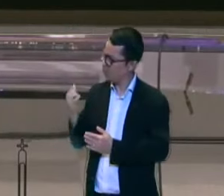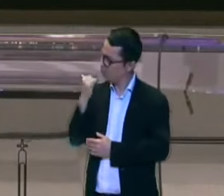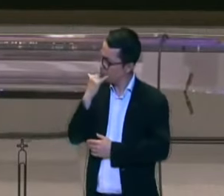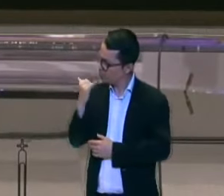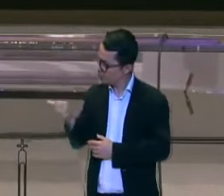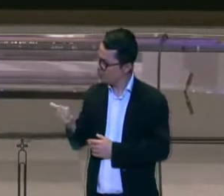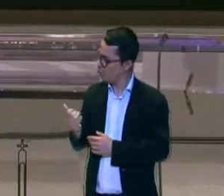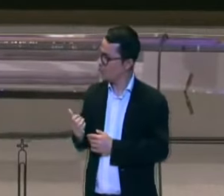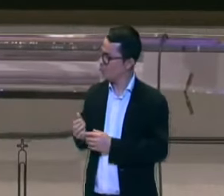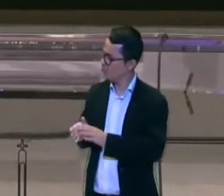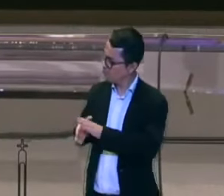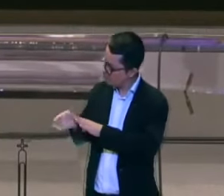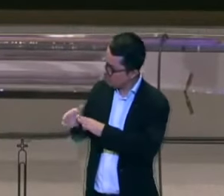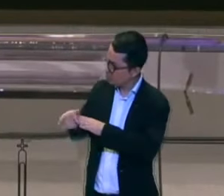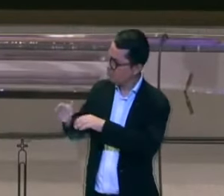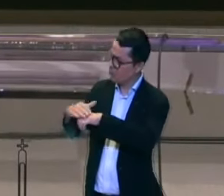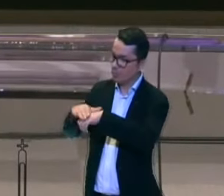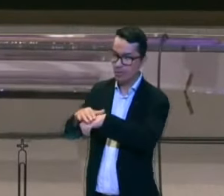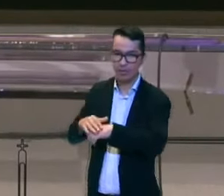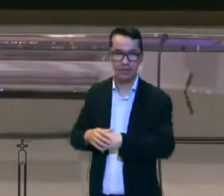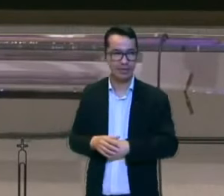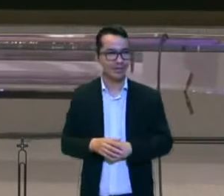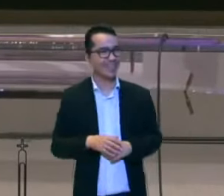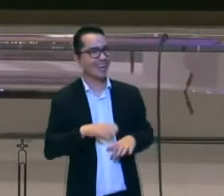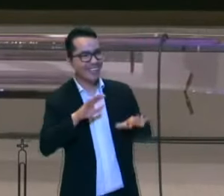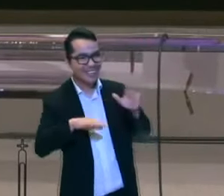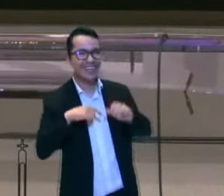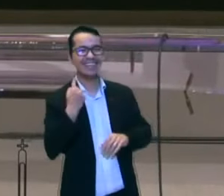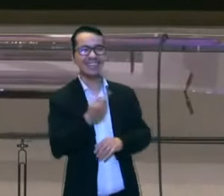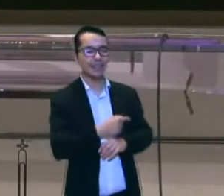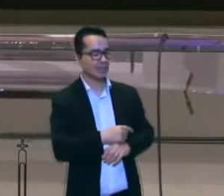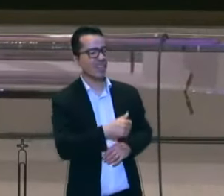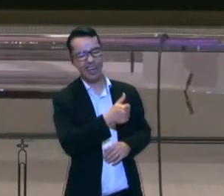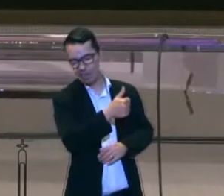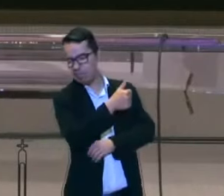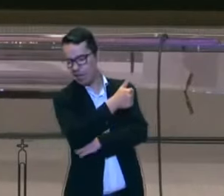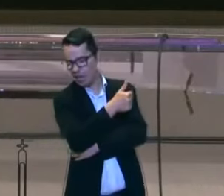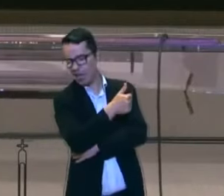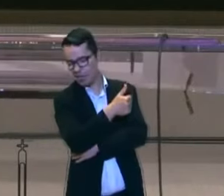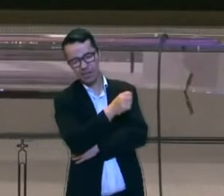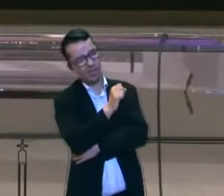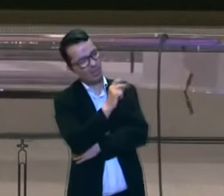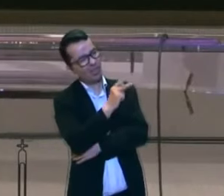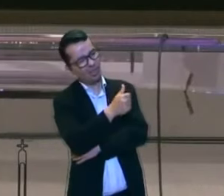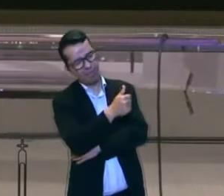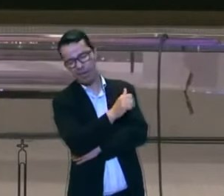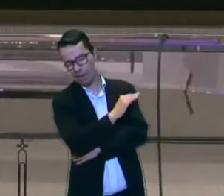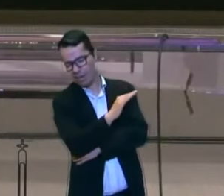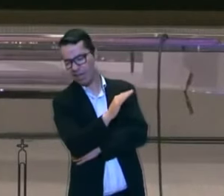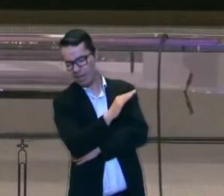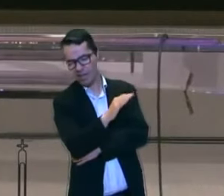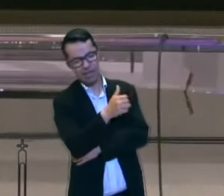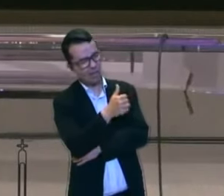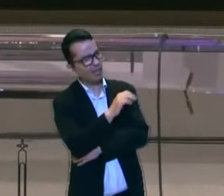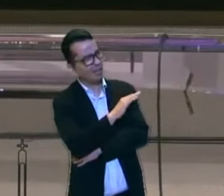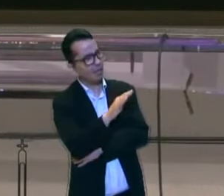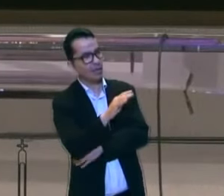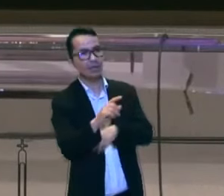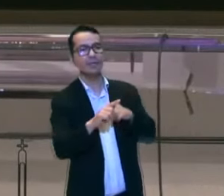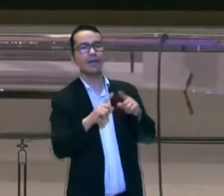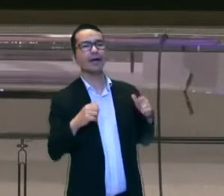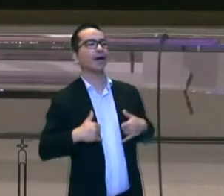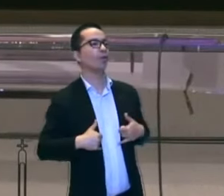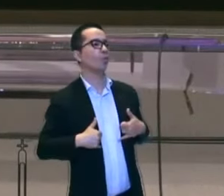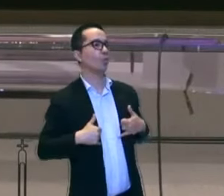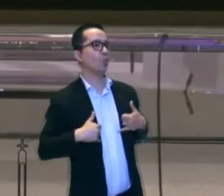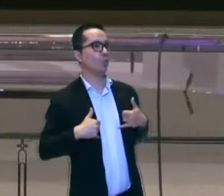E normalmente a gente faz assim, está tudo bem. O orgulho nos impede de dizer que não está bem. Mas ele falou que